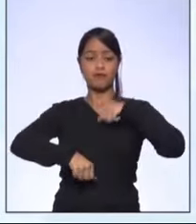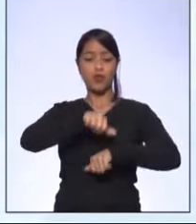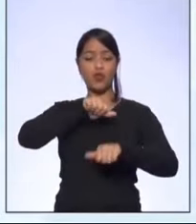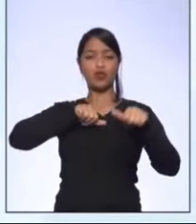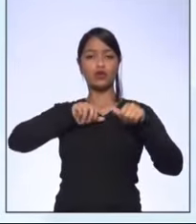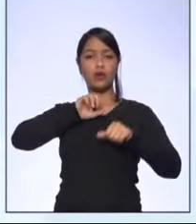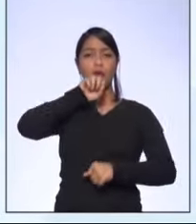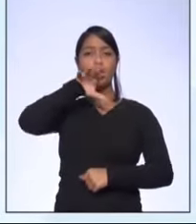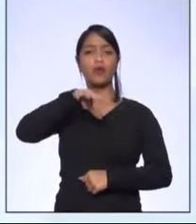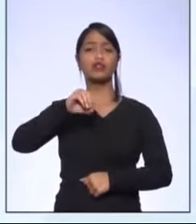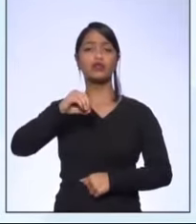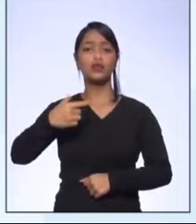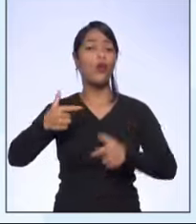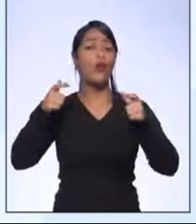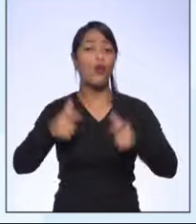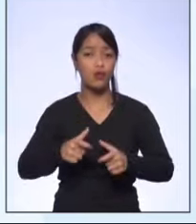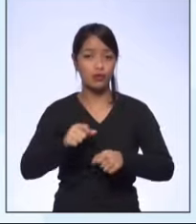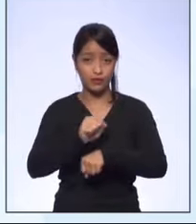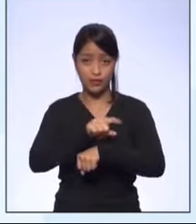3 minutinhos aí para você responder.